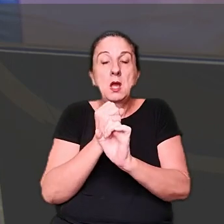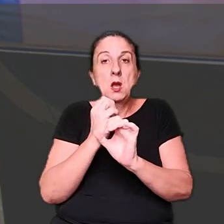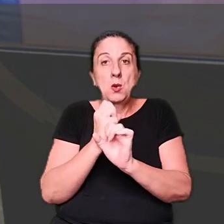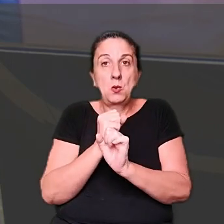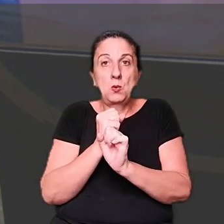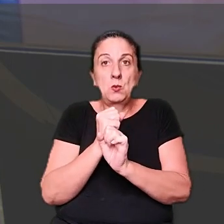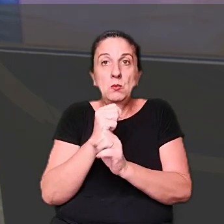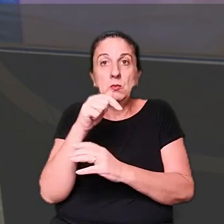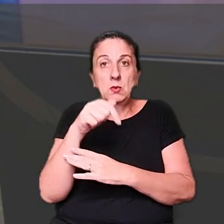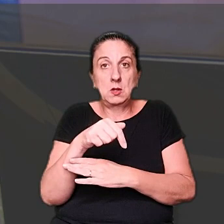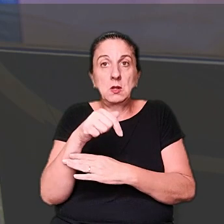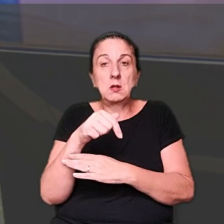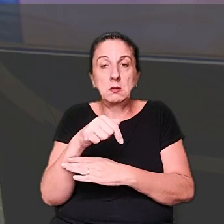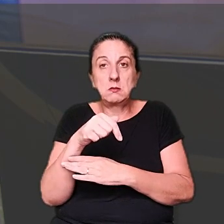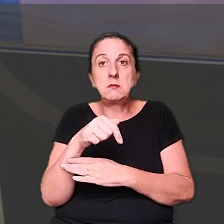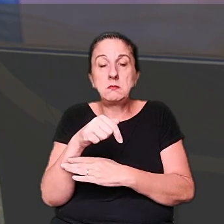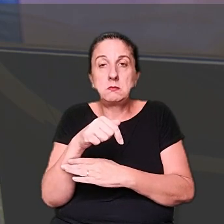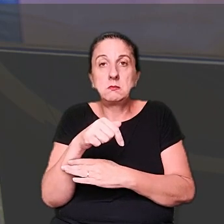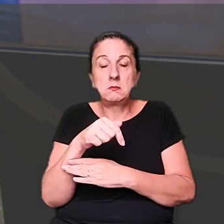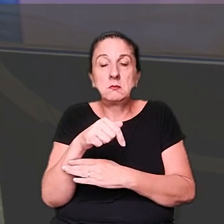do cálculo aqui